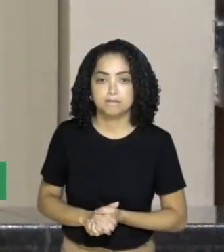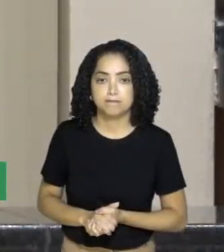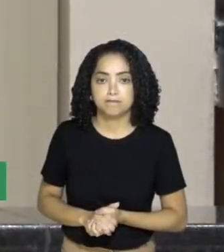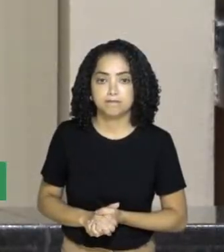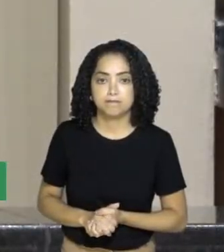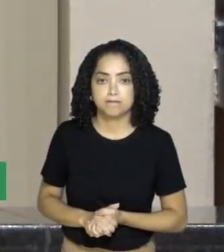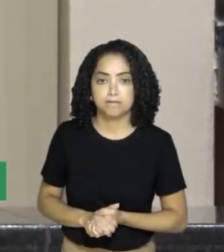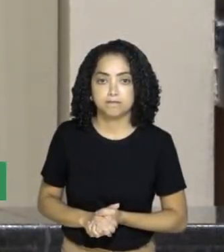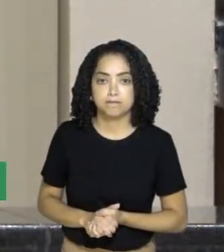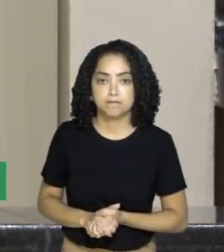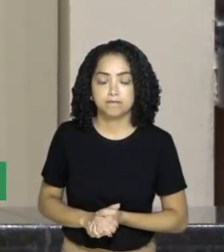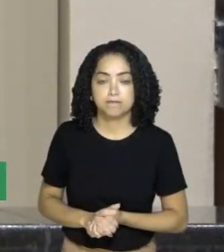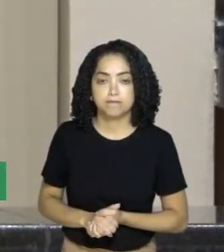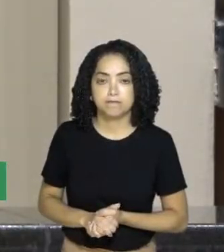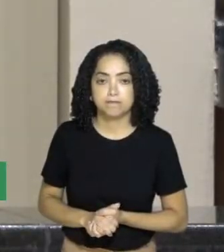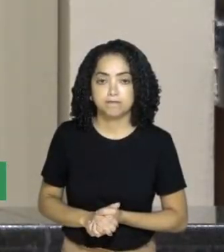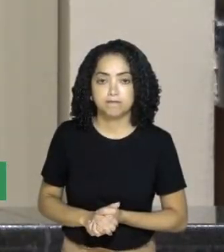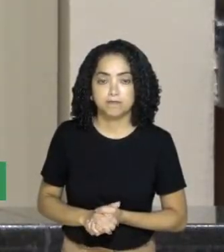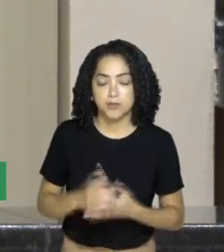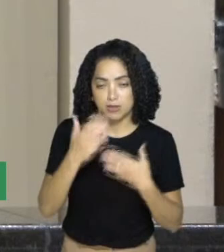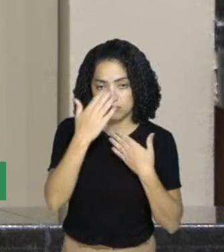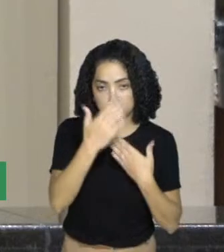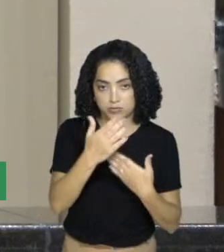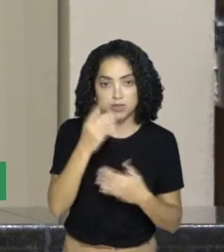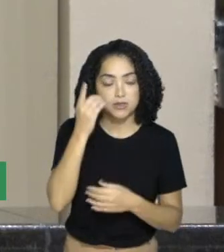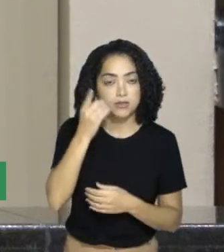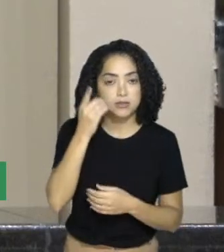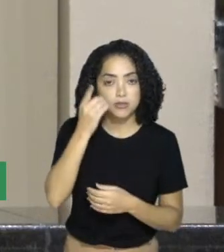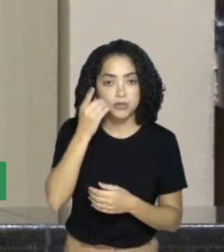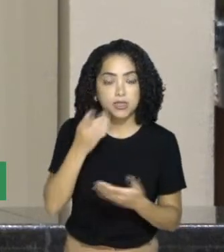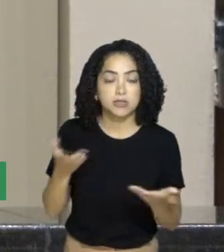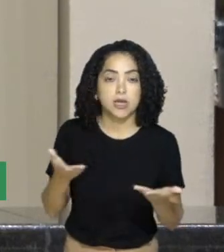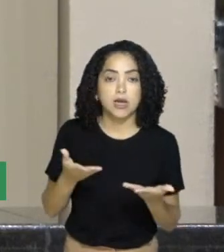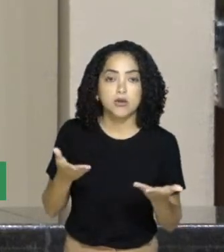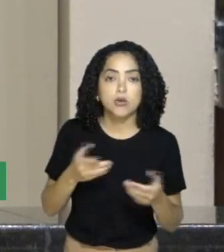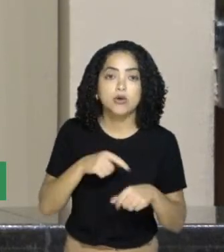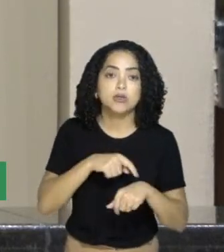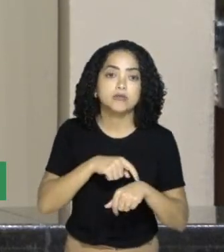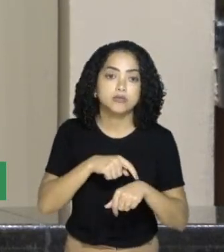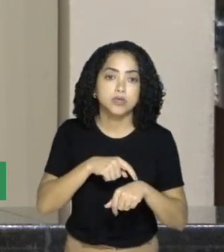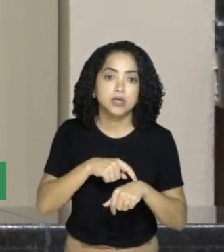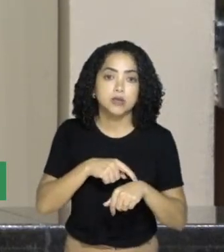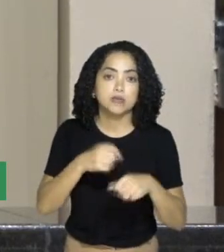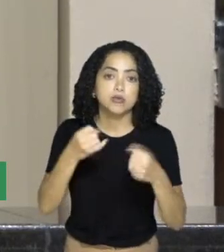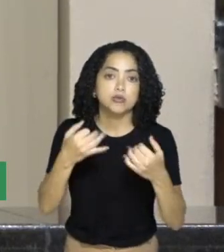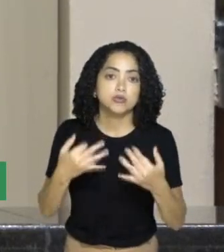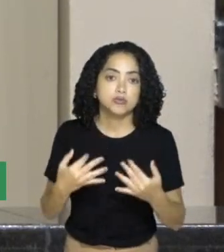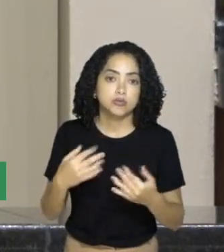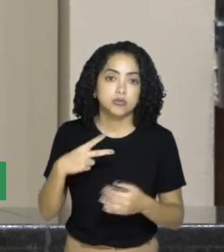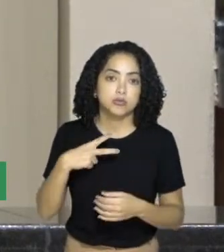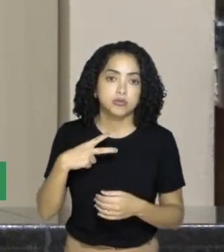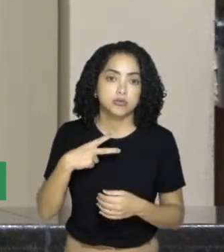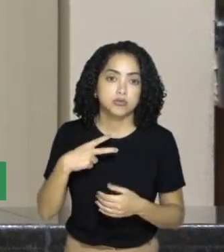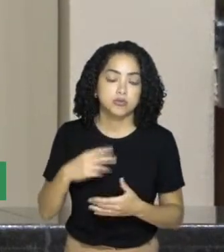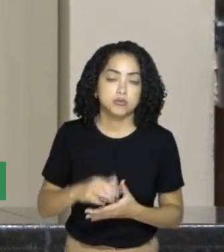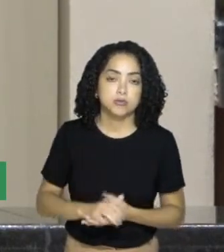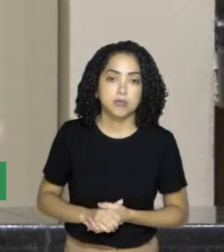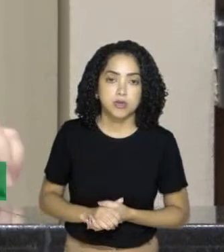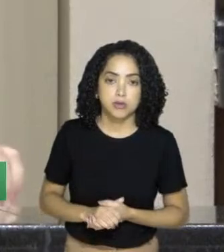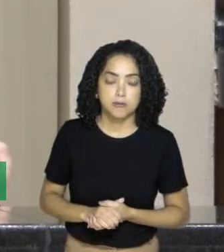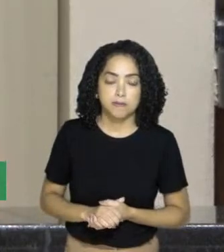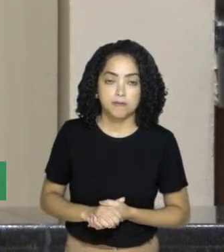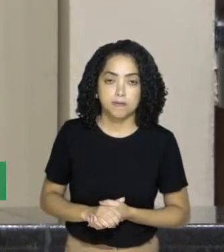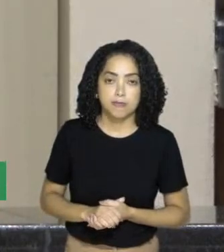Obrigado, deputado Sargento Lima. Ainda nas breves comunicações, inscrita para falar,